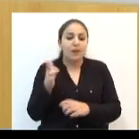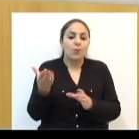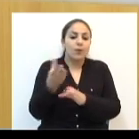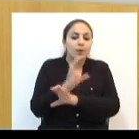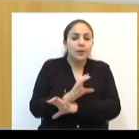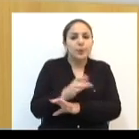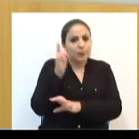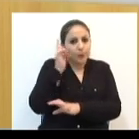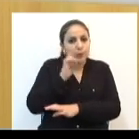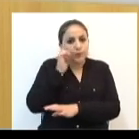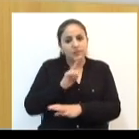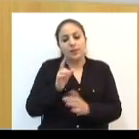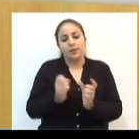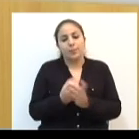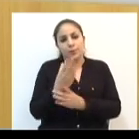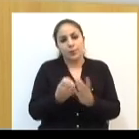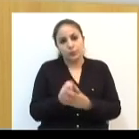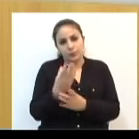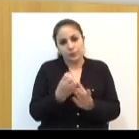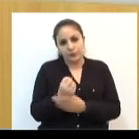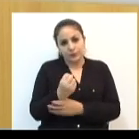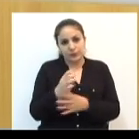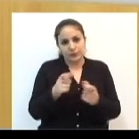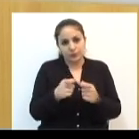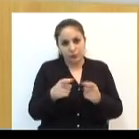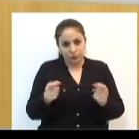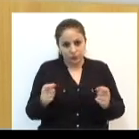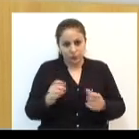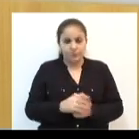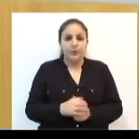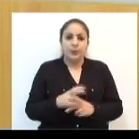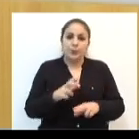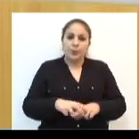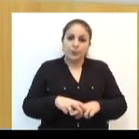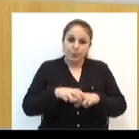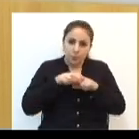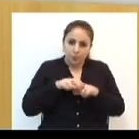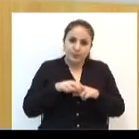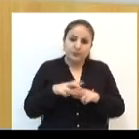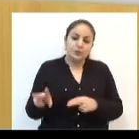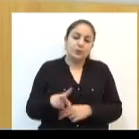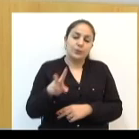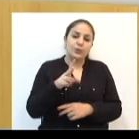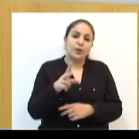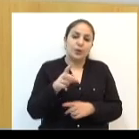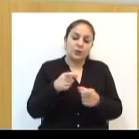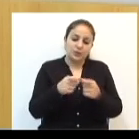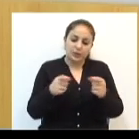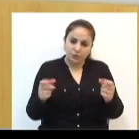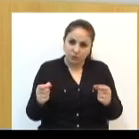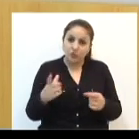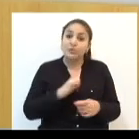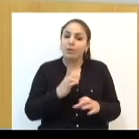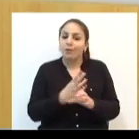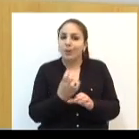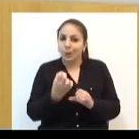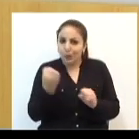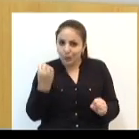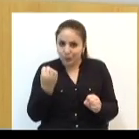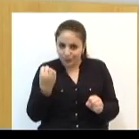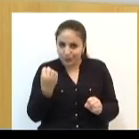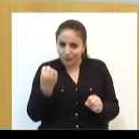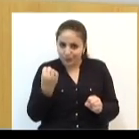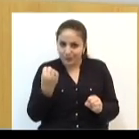soja, então todos esses lugares são dependentes da proteína da soja. Por isso o preço da soja é tão remunerador e deixa uma margem de